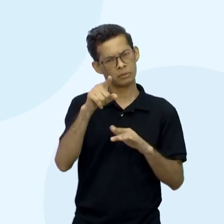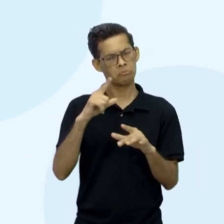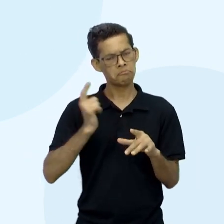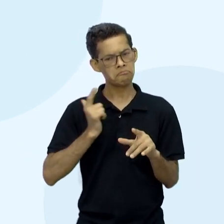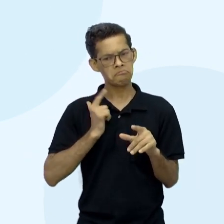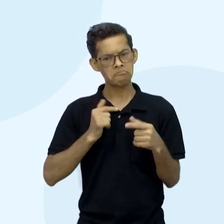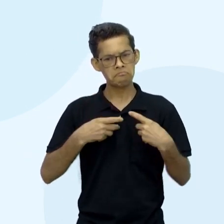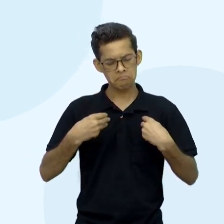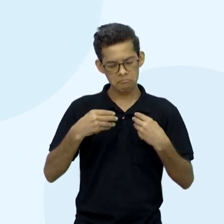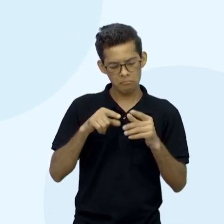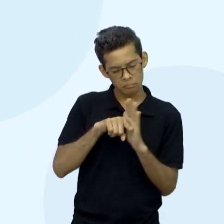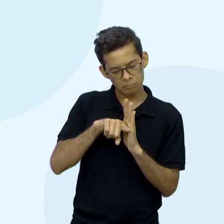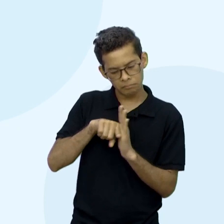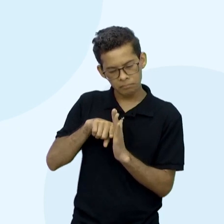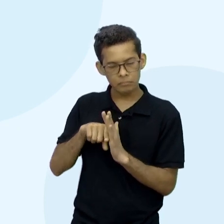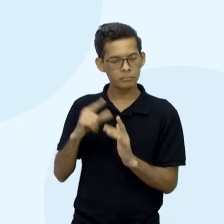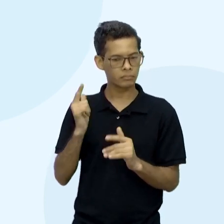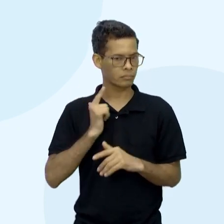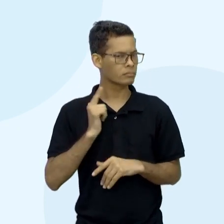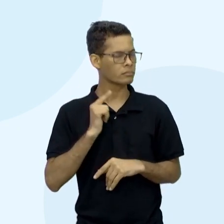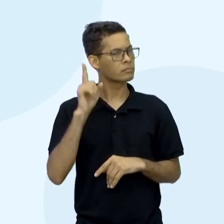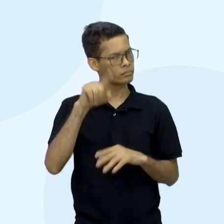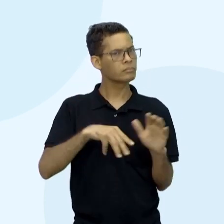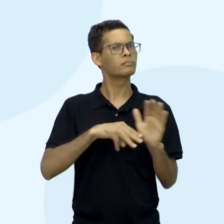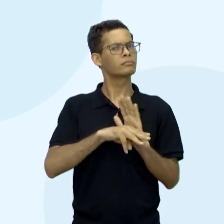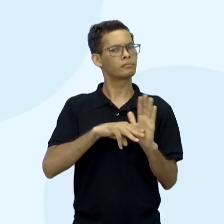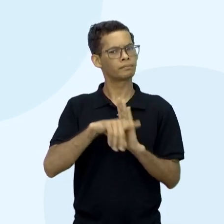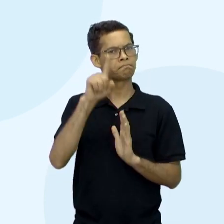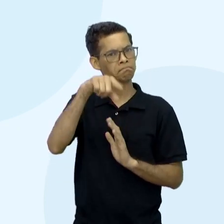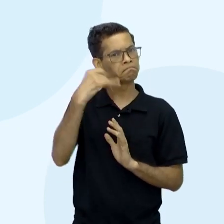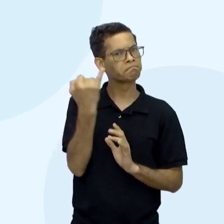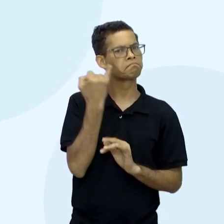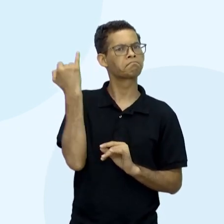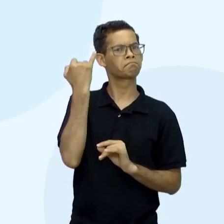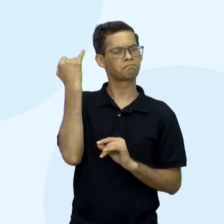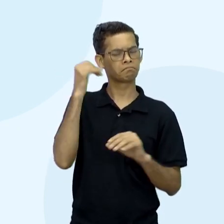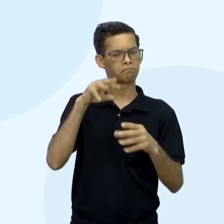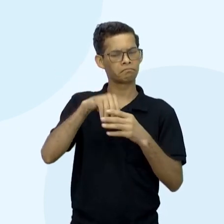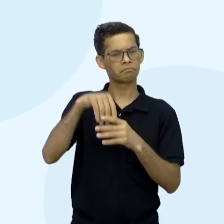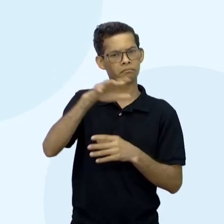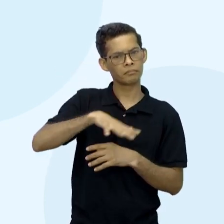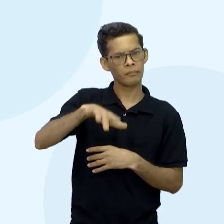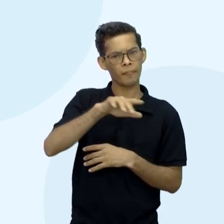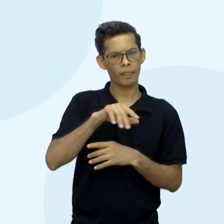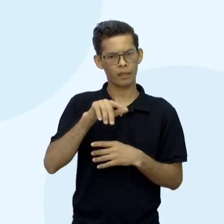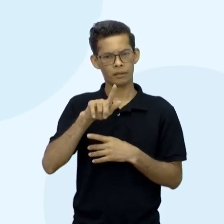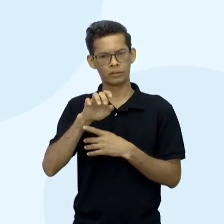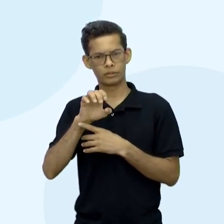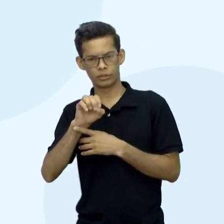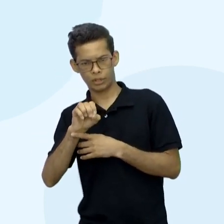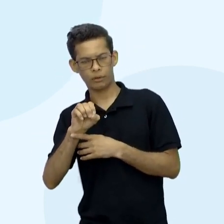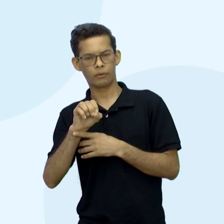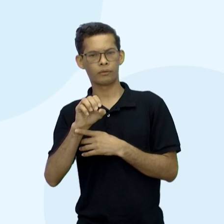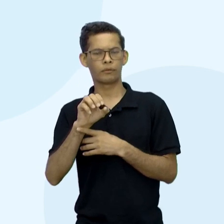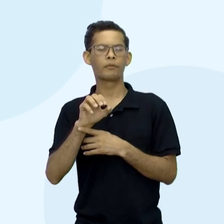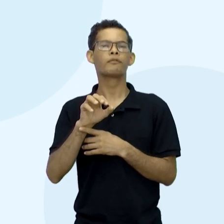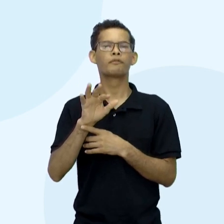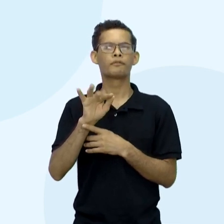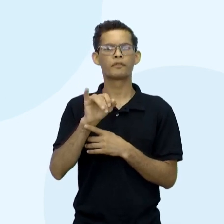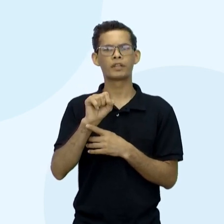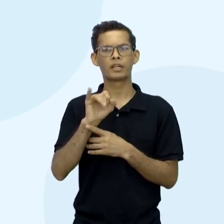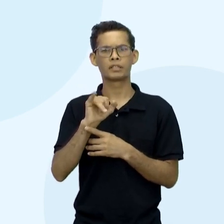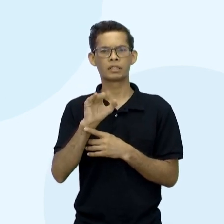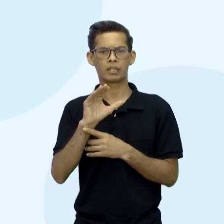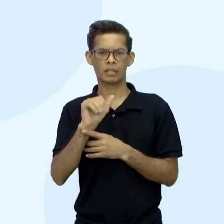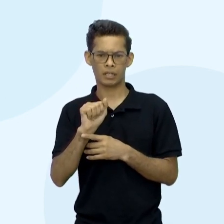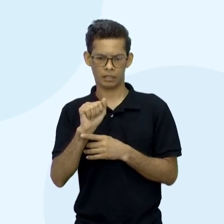do GPR. Tá? No caso, é um método muito importante de geofísica rasa, né? No caso, geofísica rasa, para